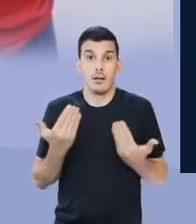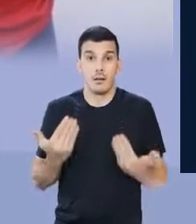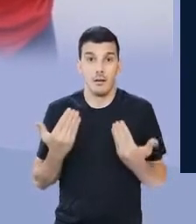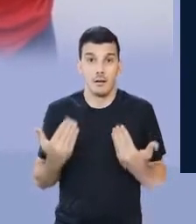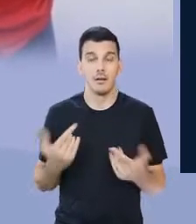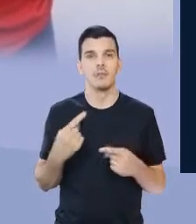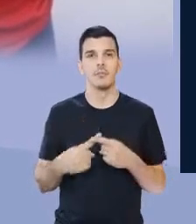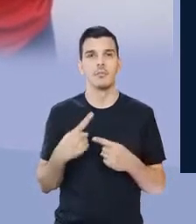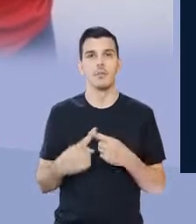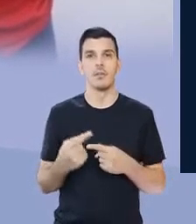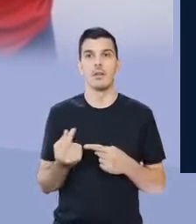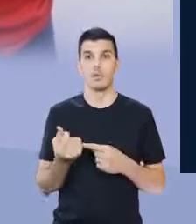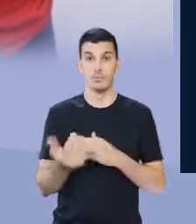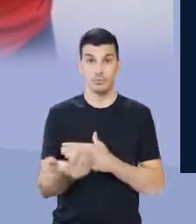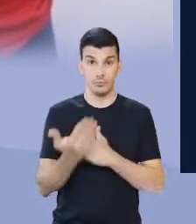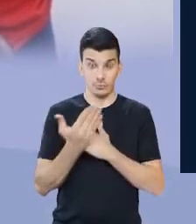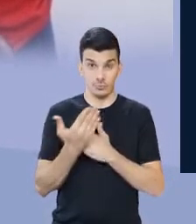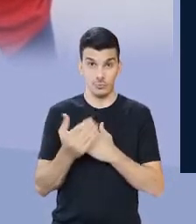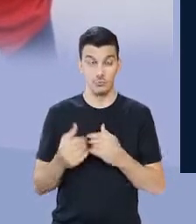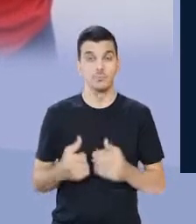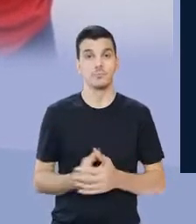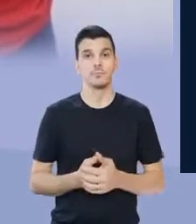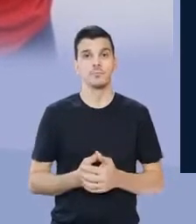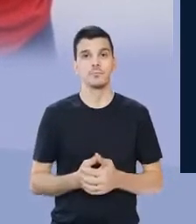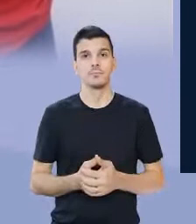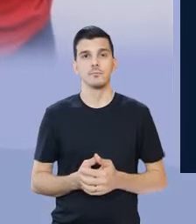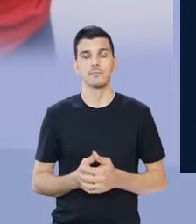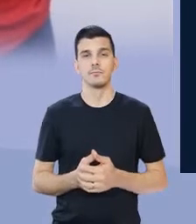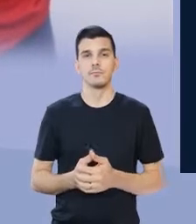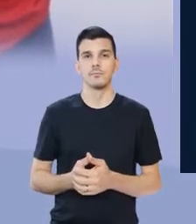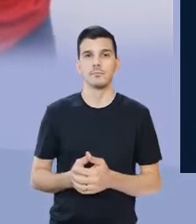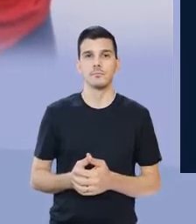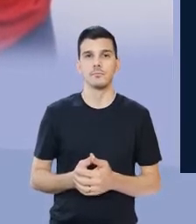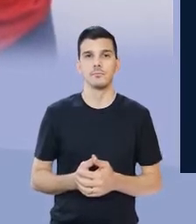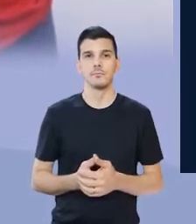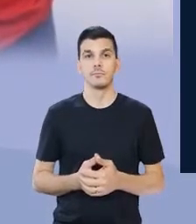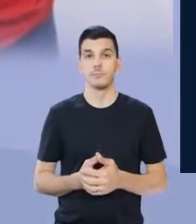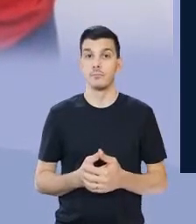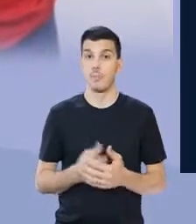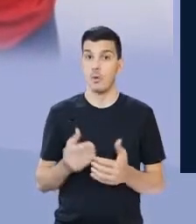ali é a ajuda financeira, financial aid. Então, thanks to, então a gente